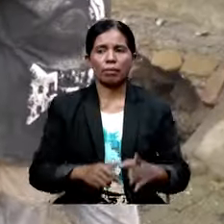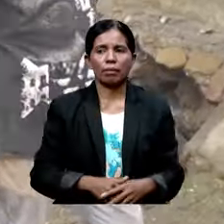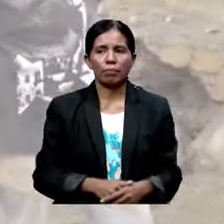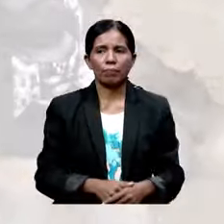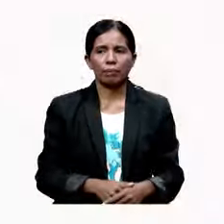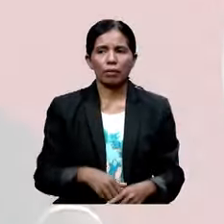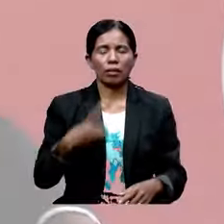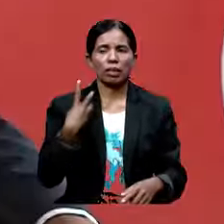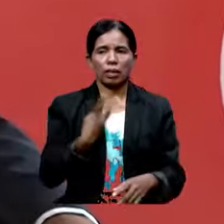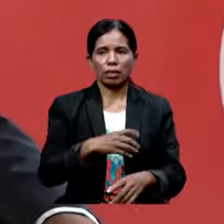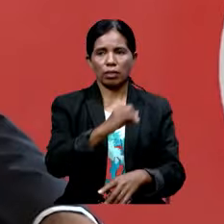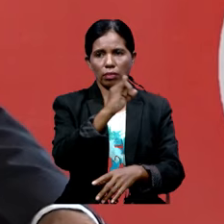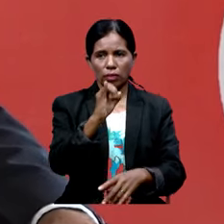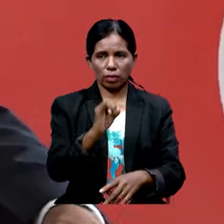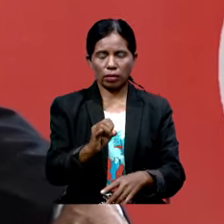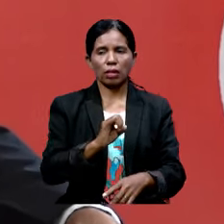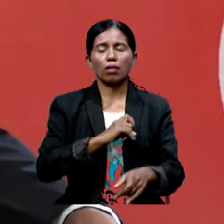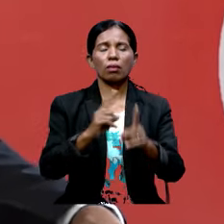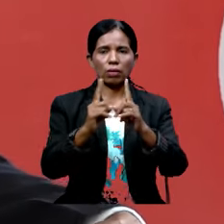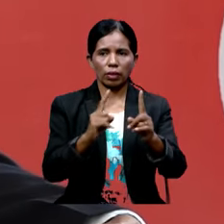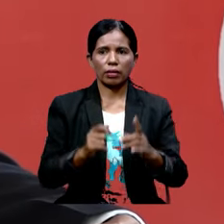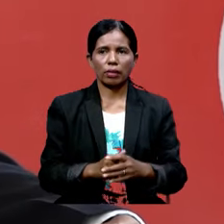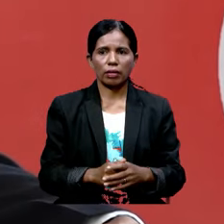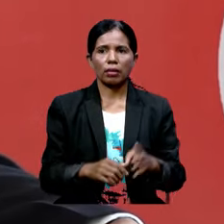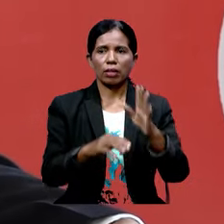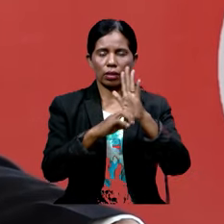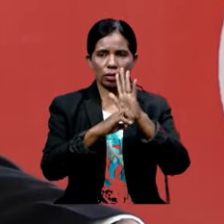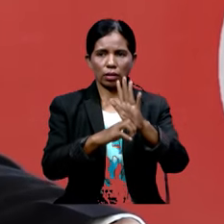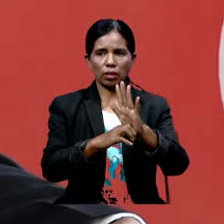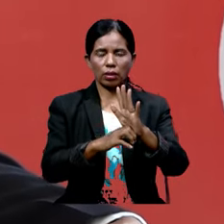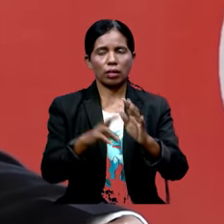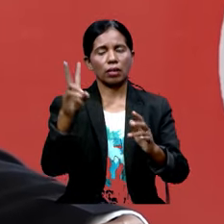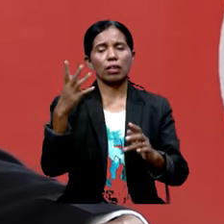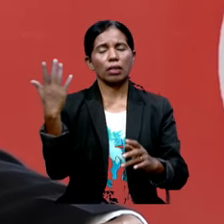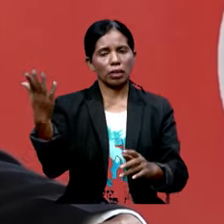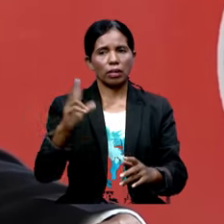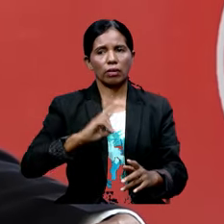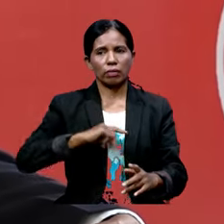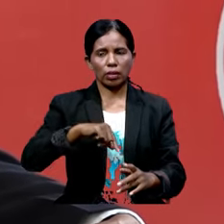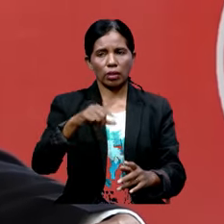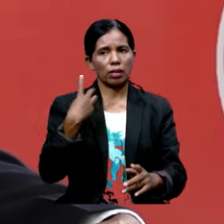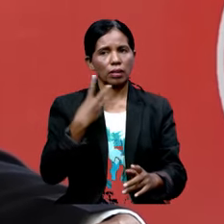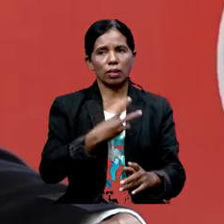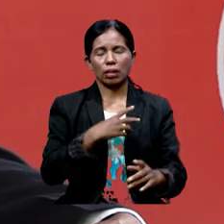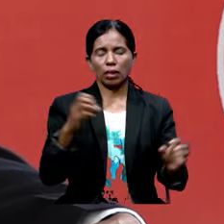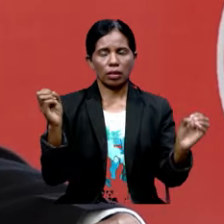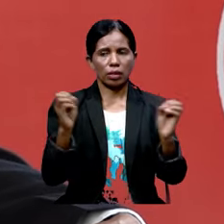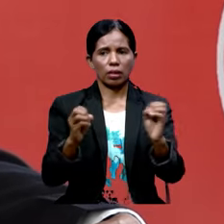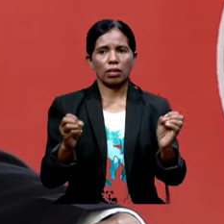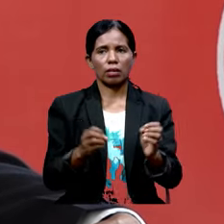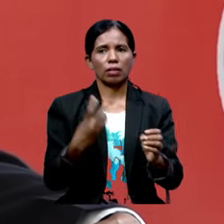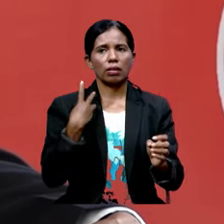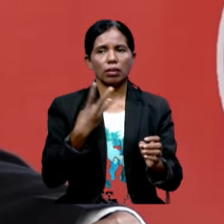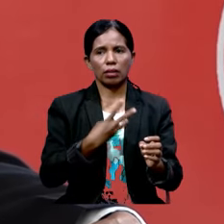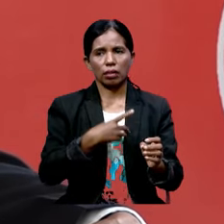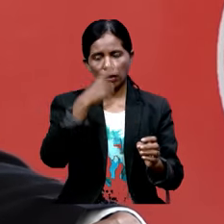Ita identifica. Identifica na mahu kolen. Exemplo, né? Ia bikia ke. Ita lah tetere yang palsu. Mis ta tetere yang palsu,